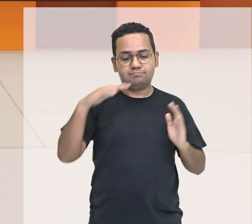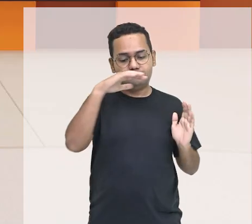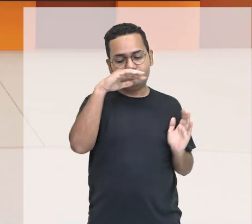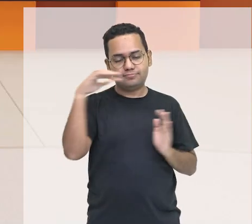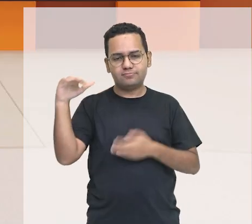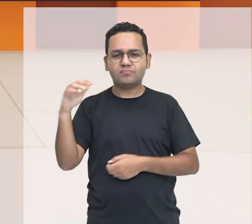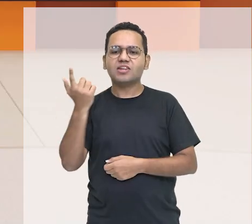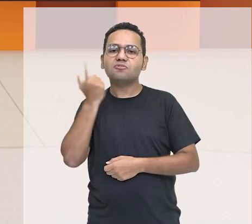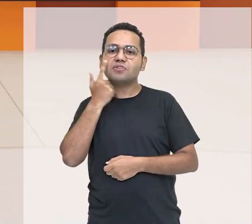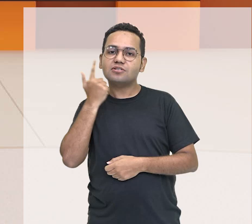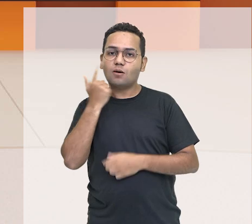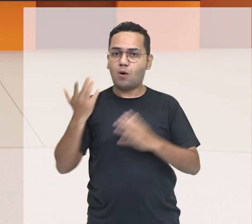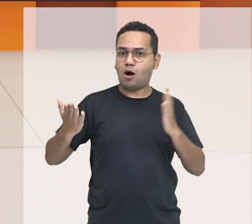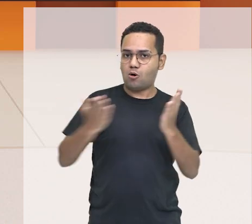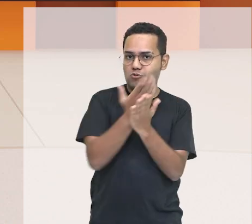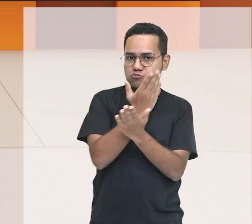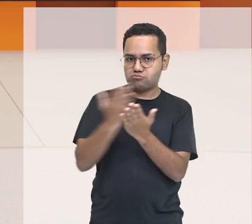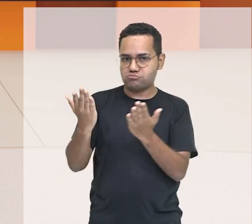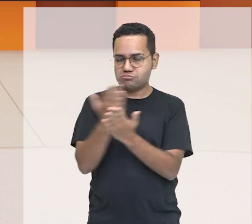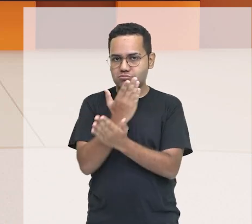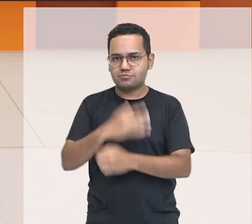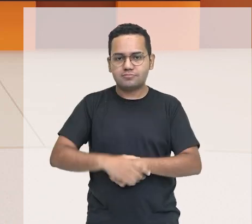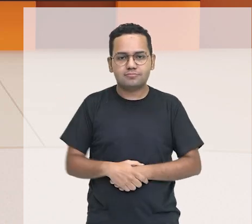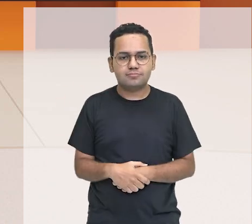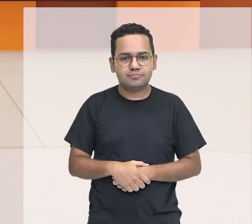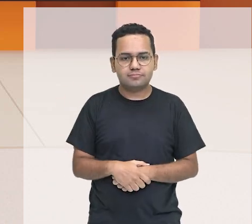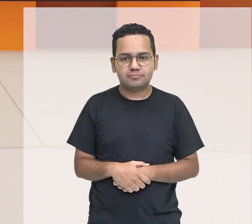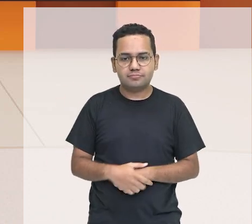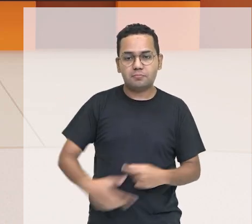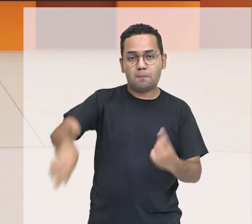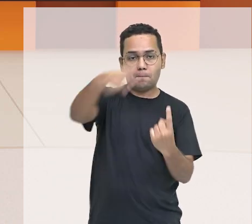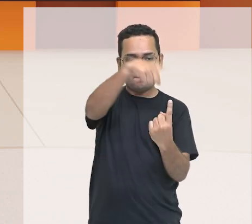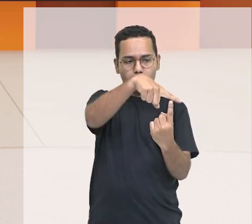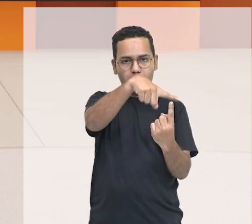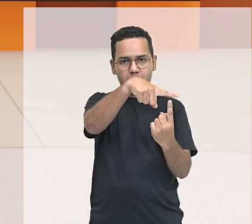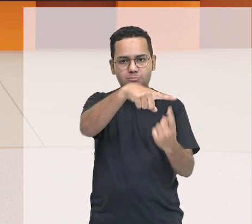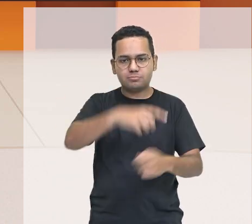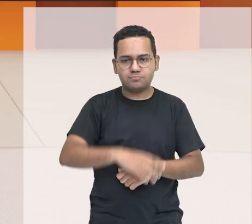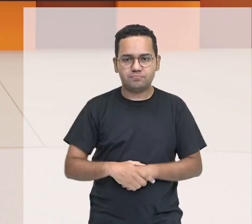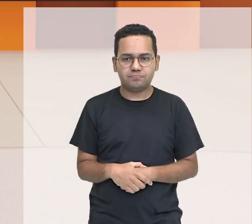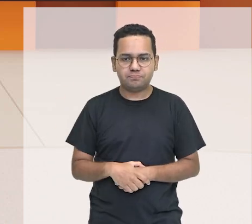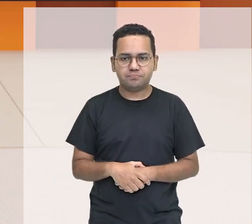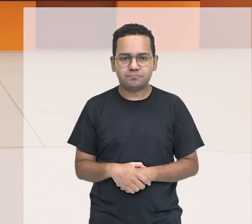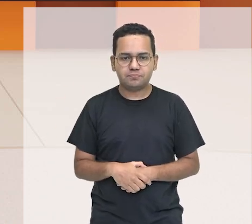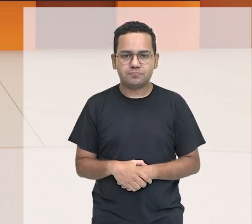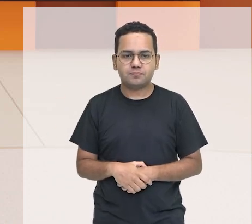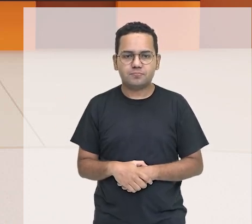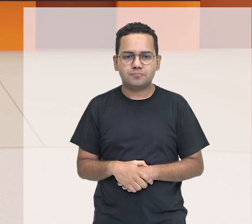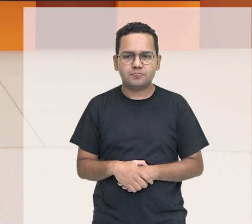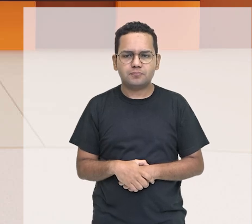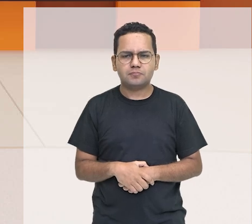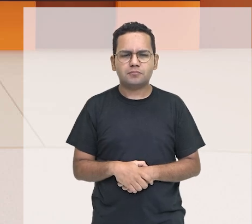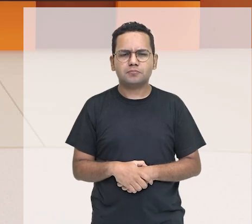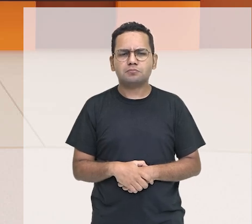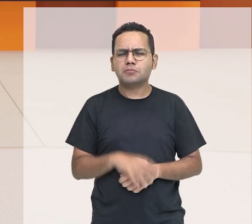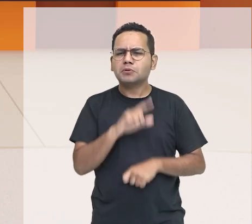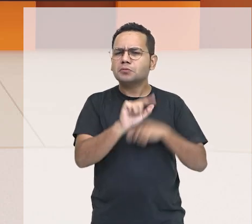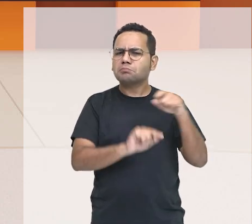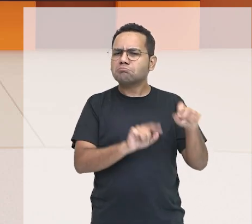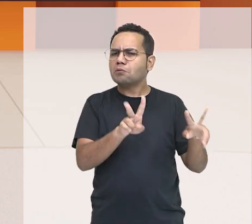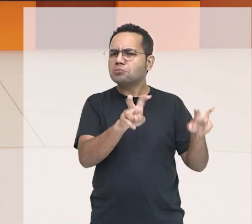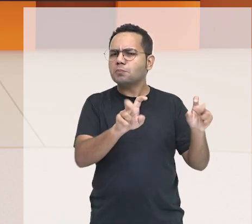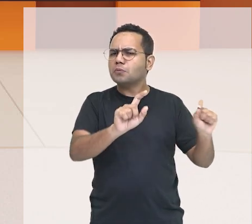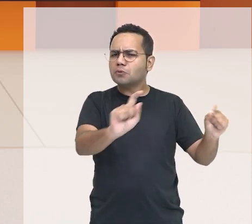de dominação. Vamos lá? O que ele chama de dominação legítima, né? O que é dominação